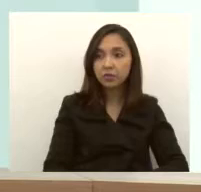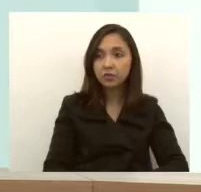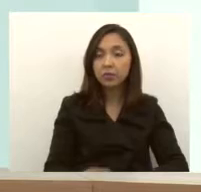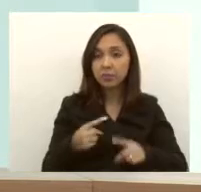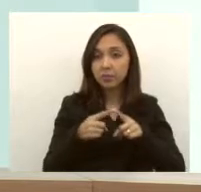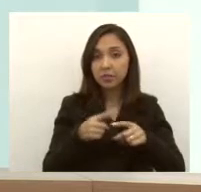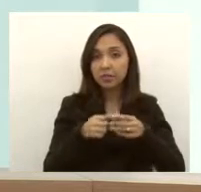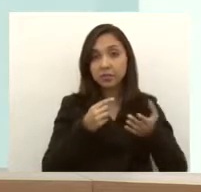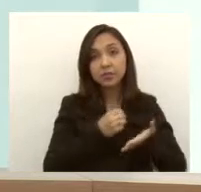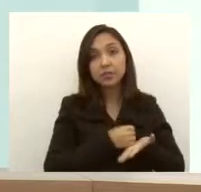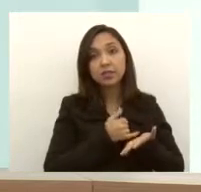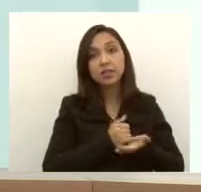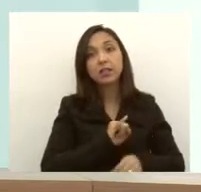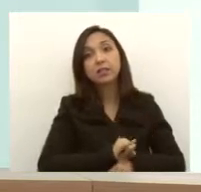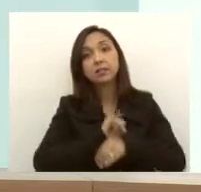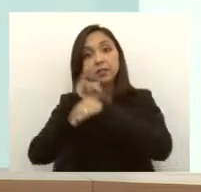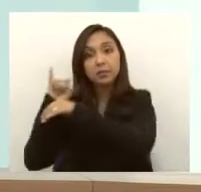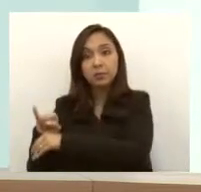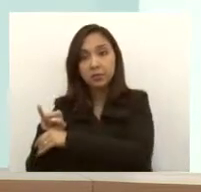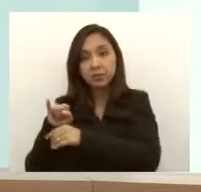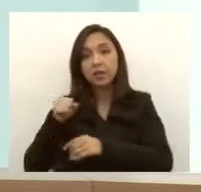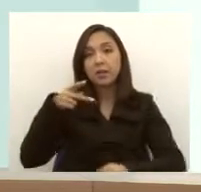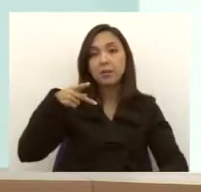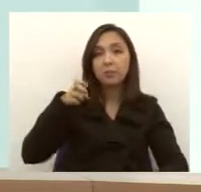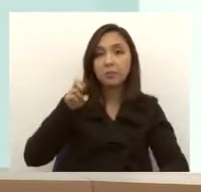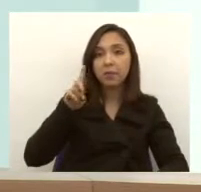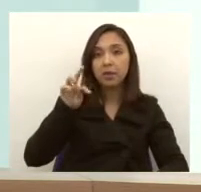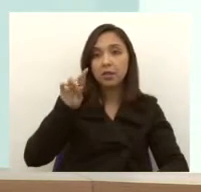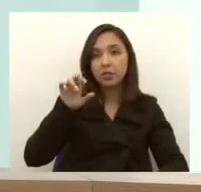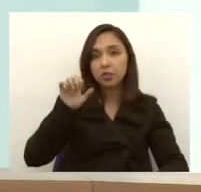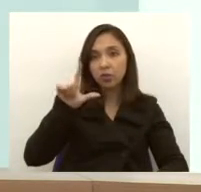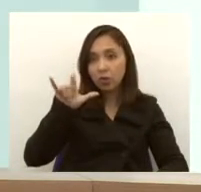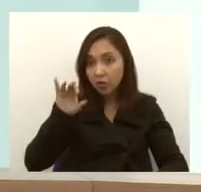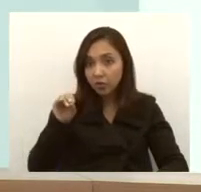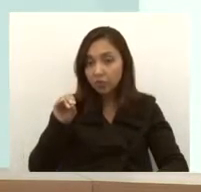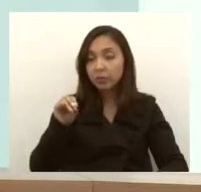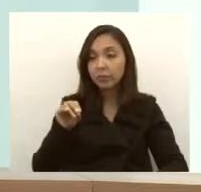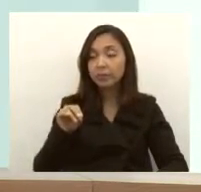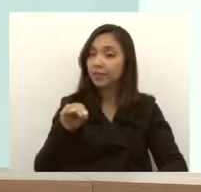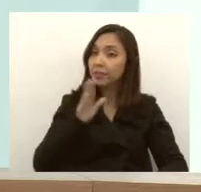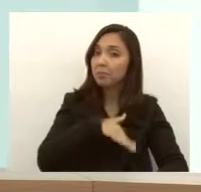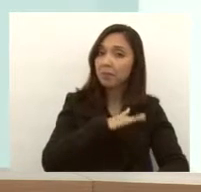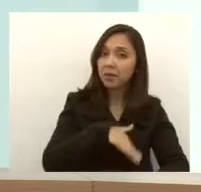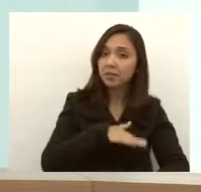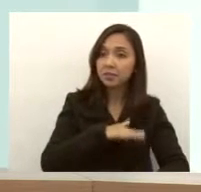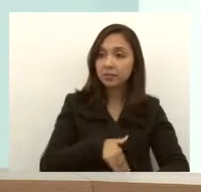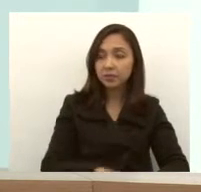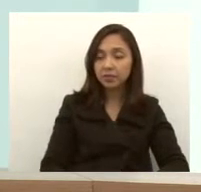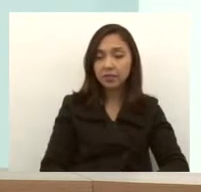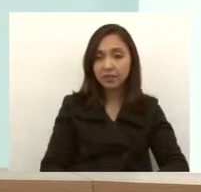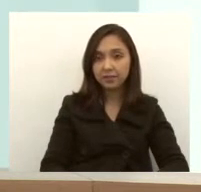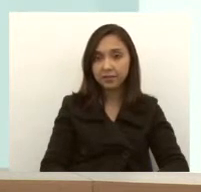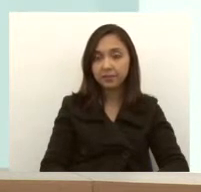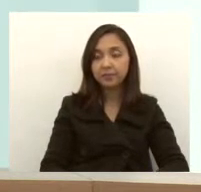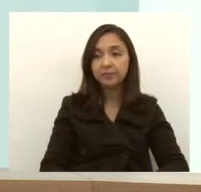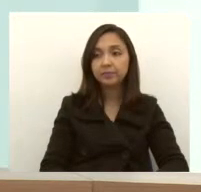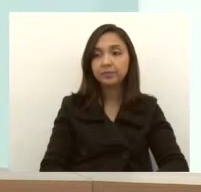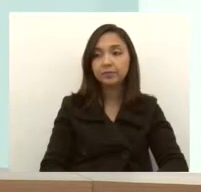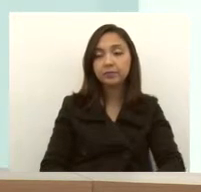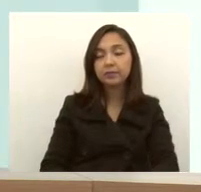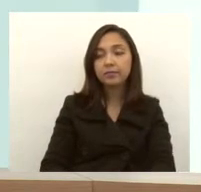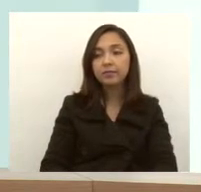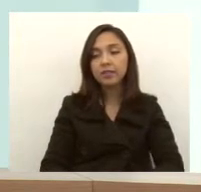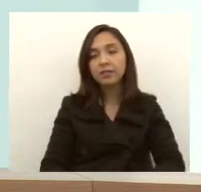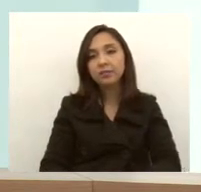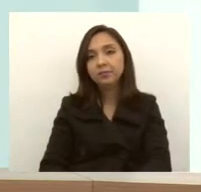petróleo, sai mais barato do que a exploração do petróleo em pré-sal, vereador Rogério. Sai